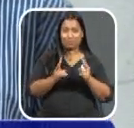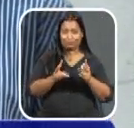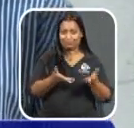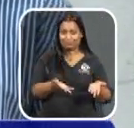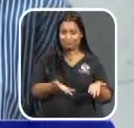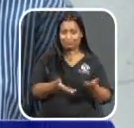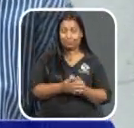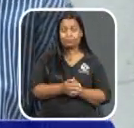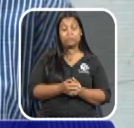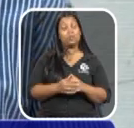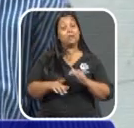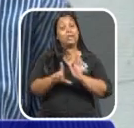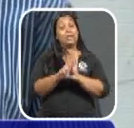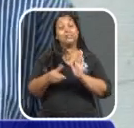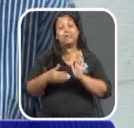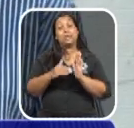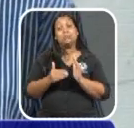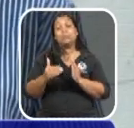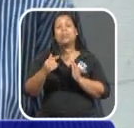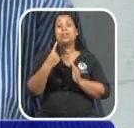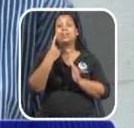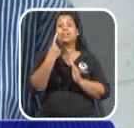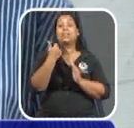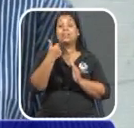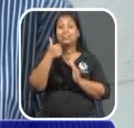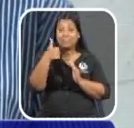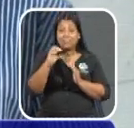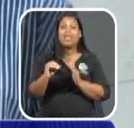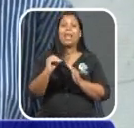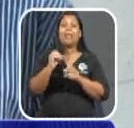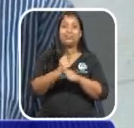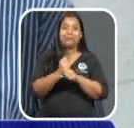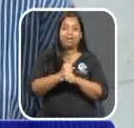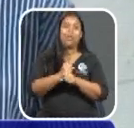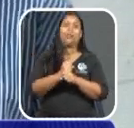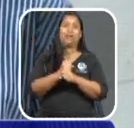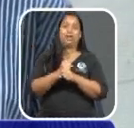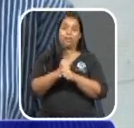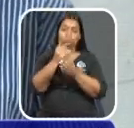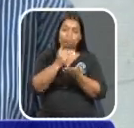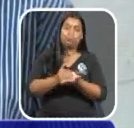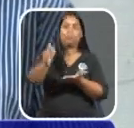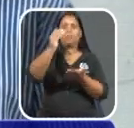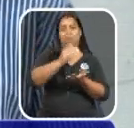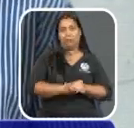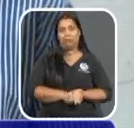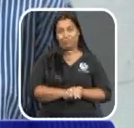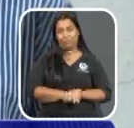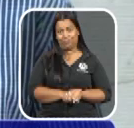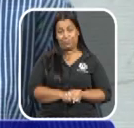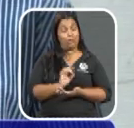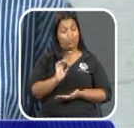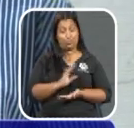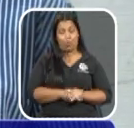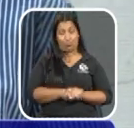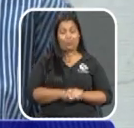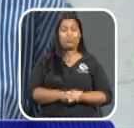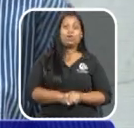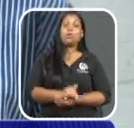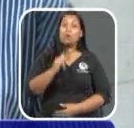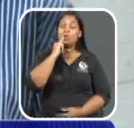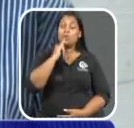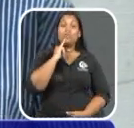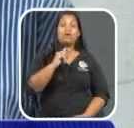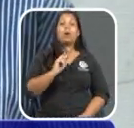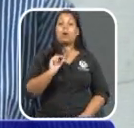do Rio Preto. Essa lei praticamente entraria daqui 10 anos, né? É uma lei que só se aplicaria daqui 10 anos. Eu costumo dizer que